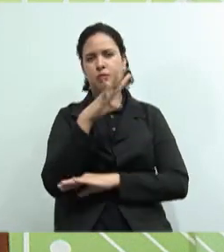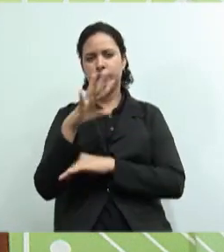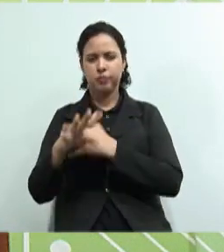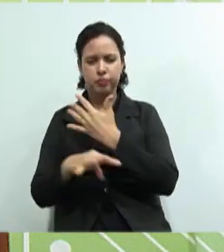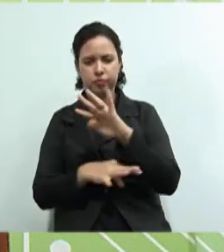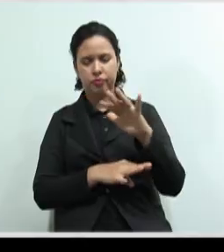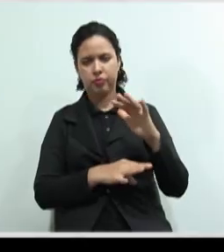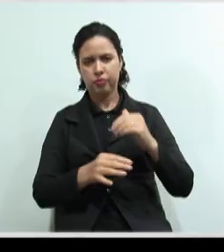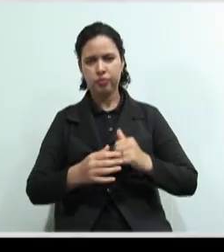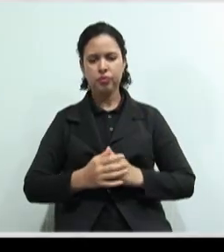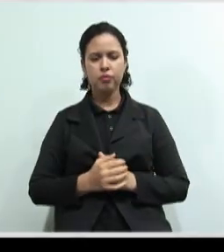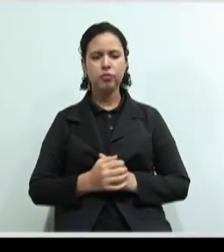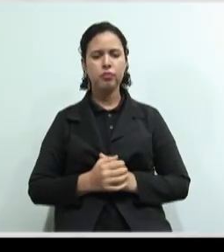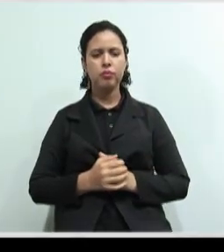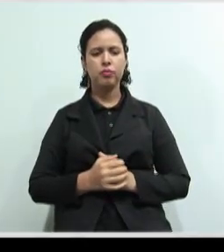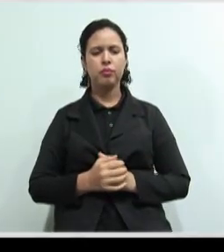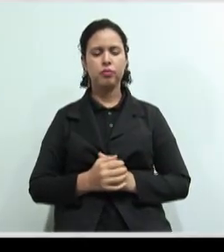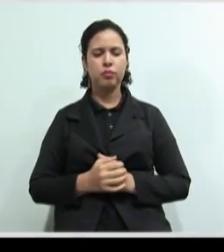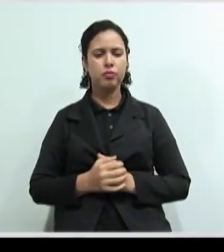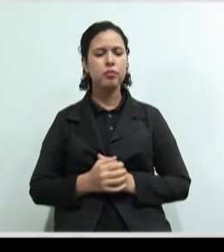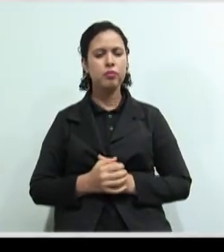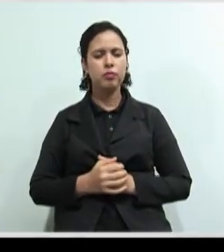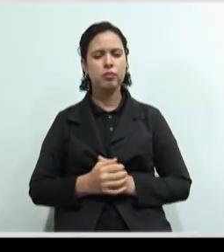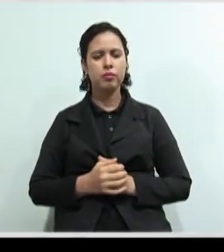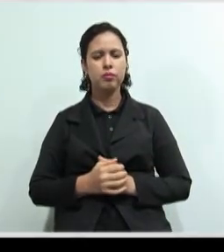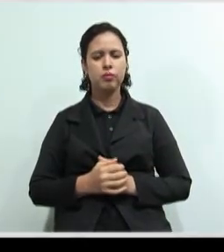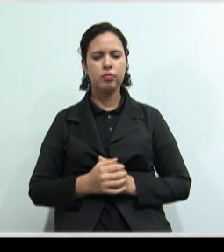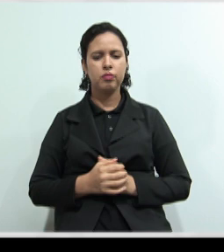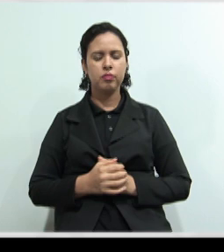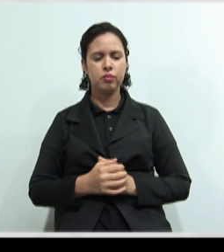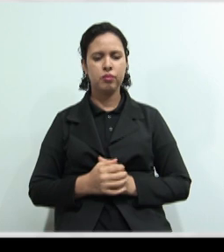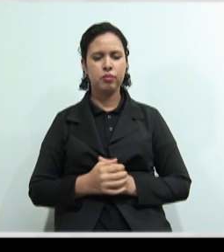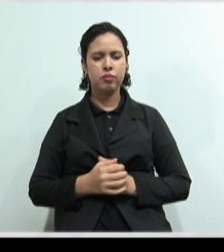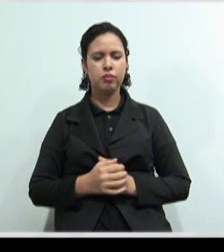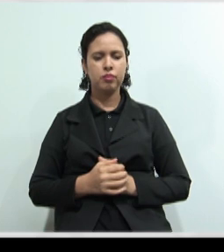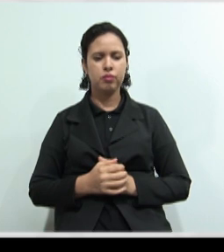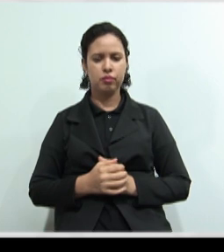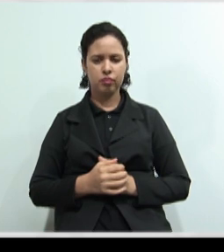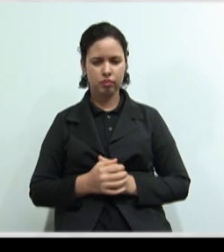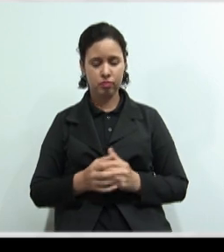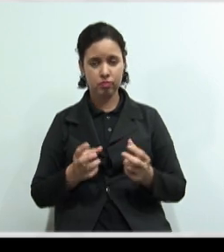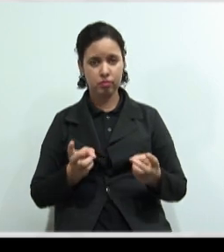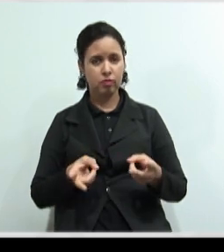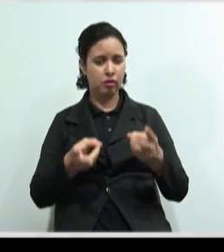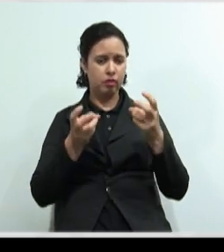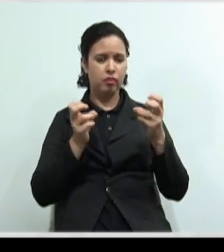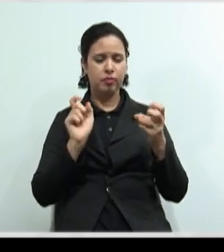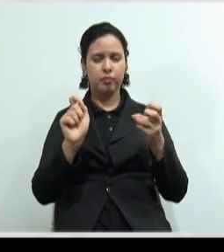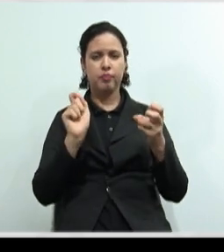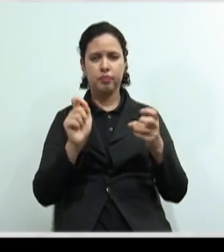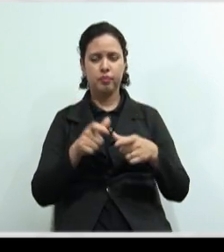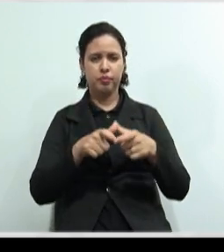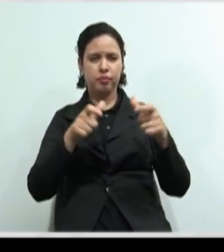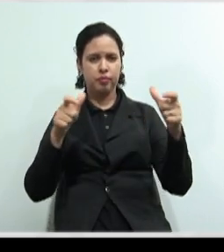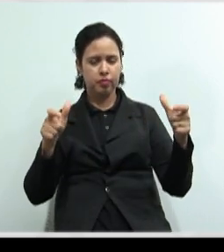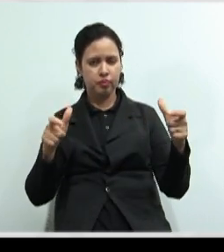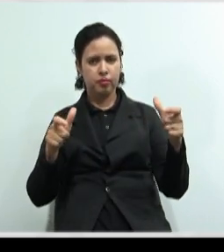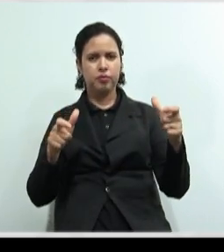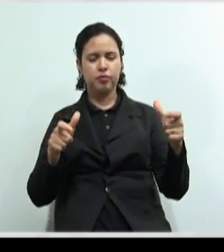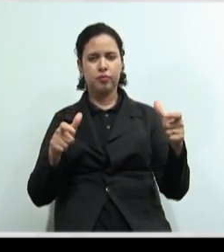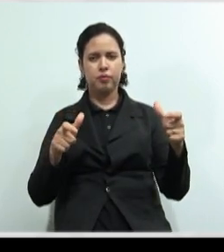Continuando no slide, a gente vai ver que quando a gente fala de comércio justo e ético, a gente percebe que a maior parte do valor